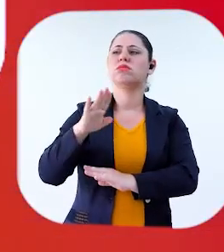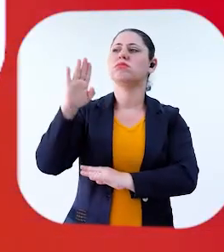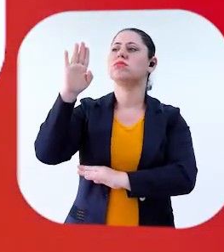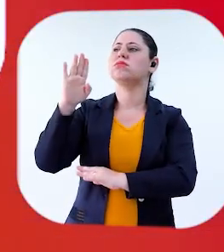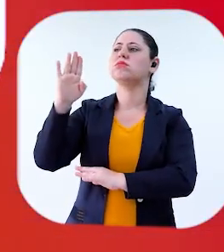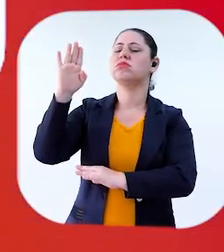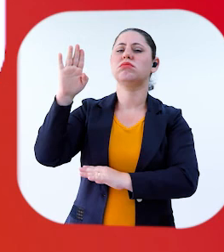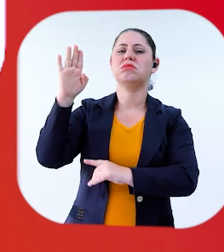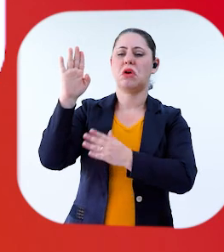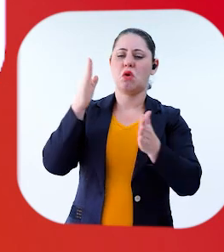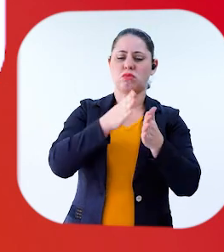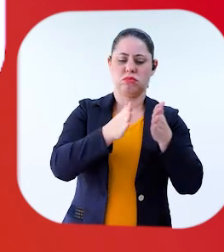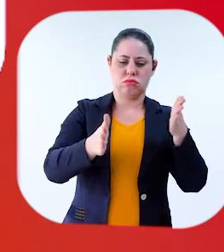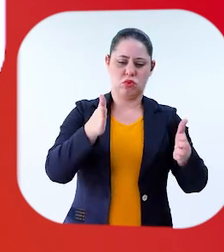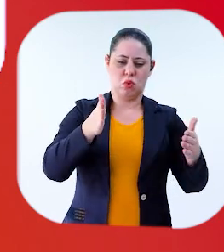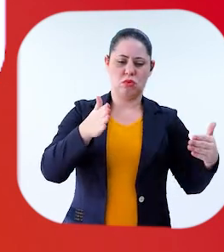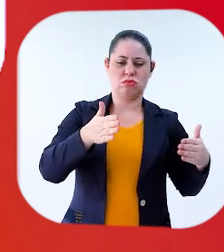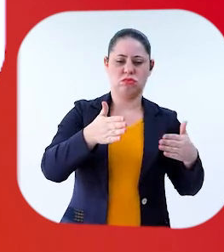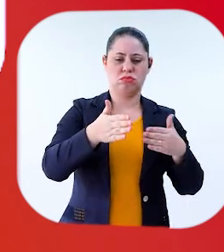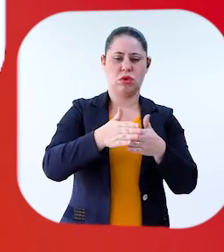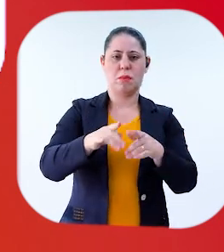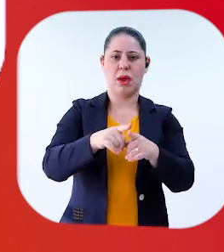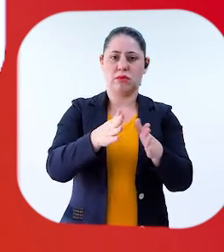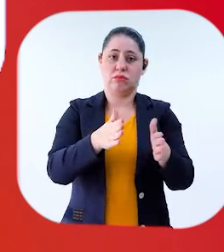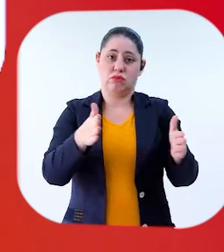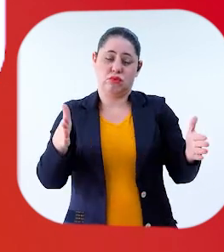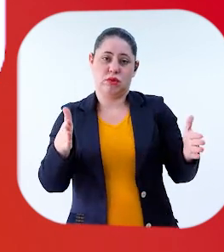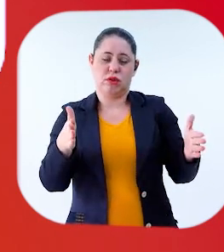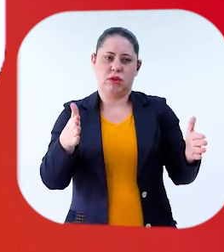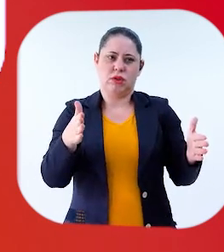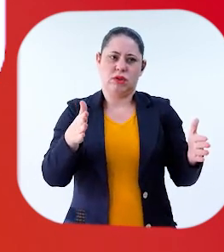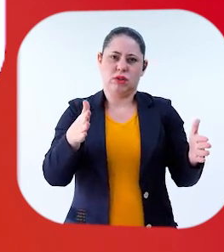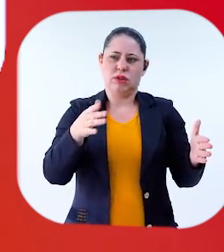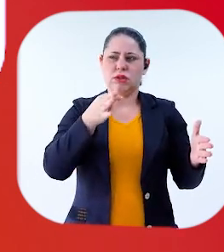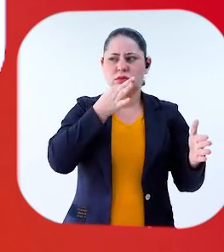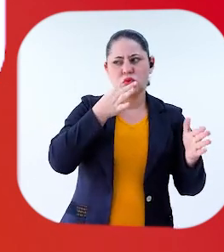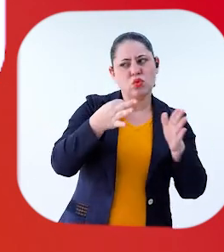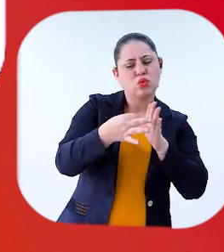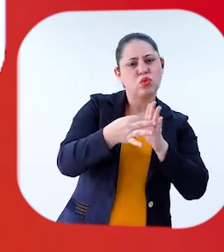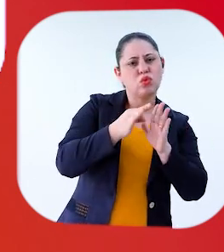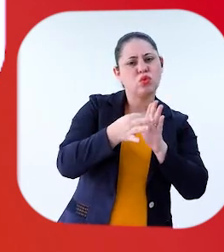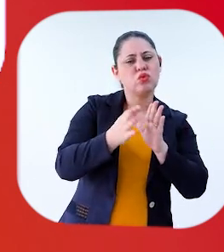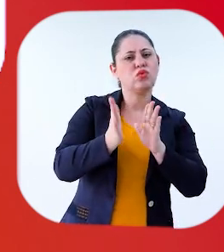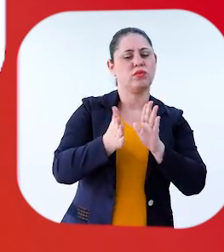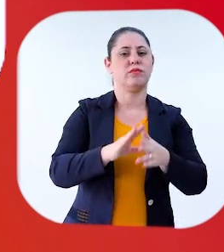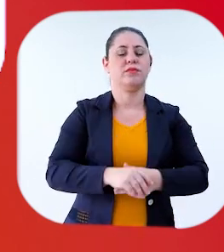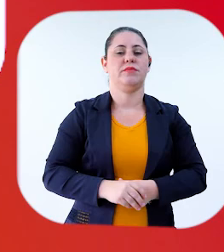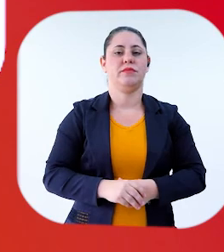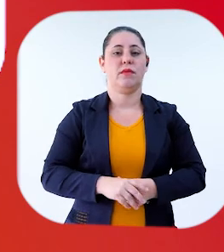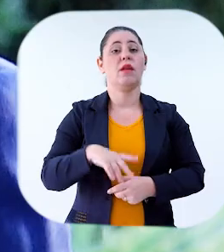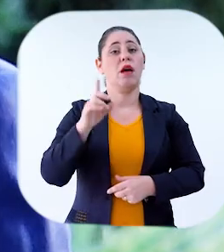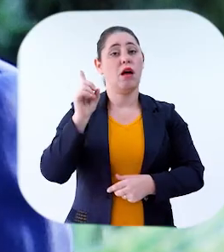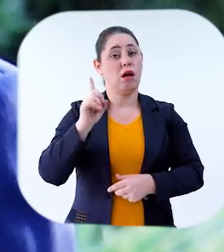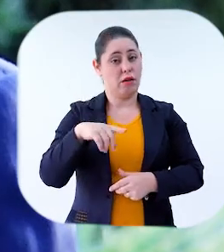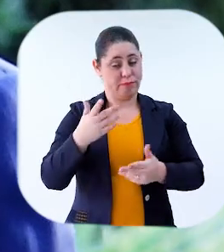dos candidatos vai continuar pelo mesmo prazo restrito ou também vai estender? Eu acho que a gente chegou a comentar sobre isso, mas vale